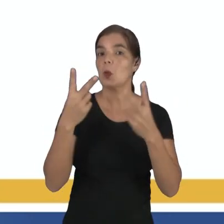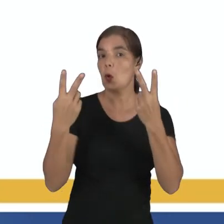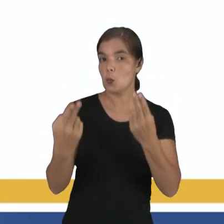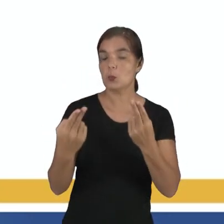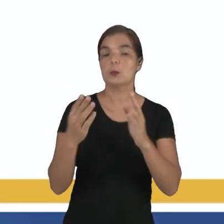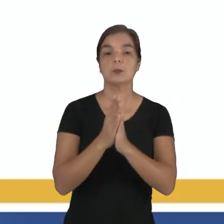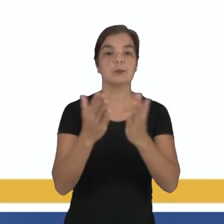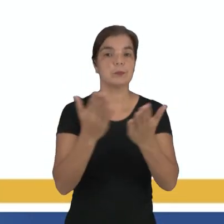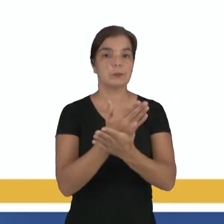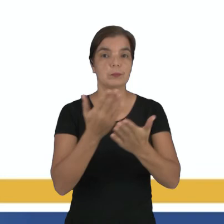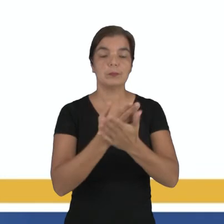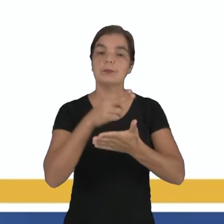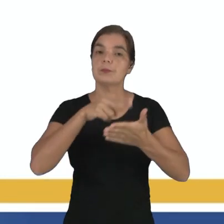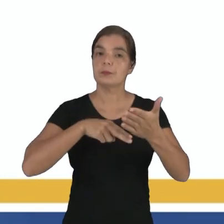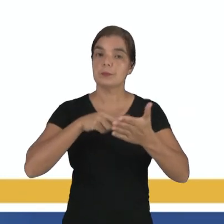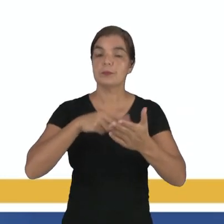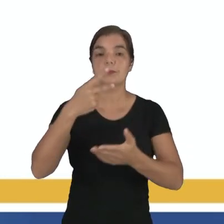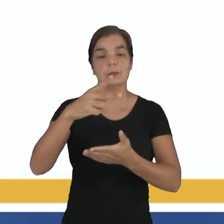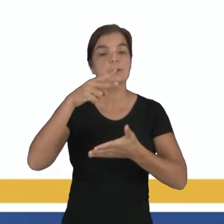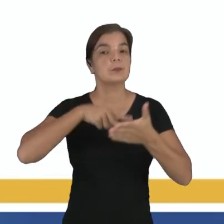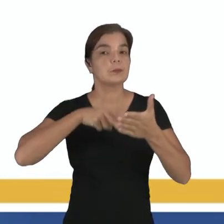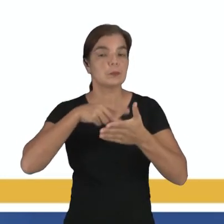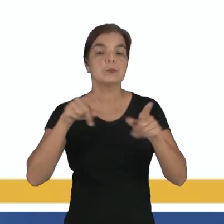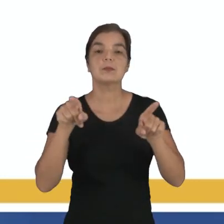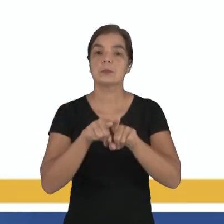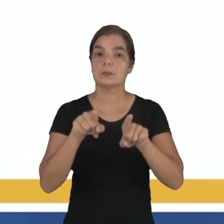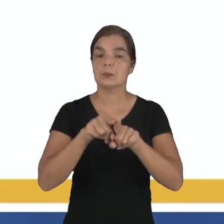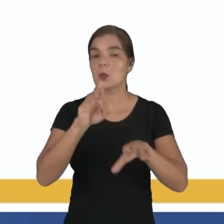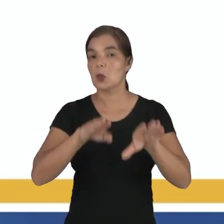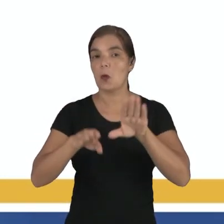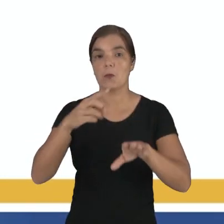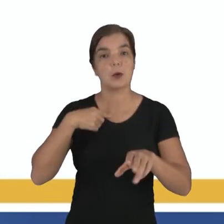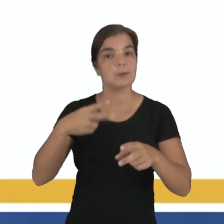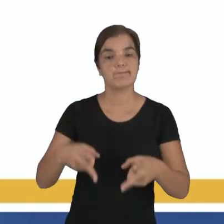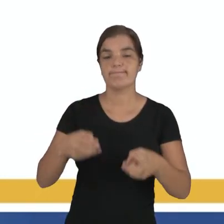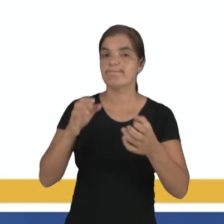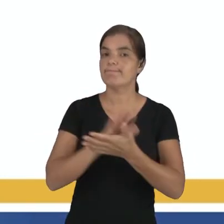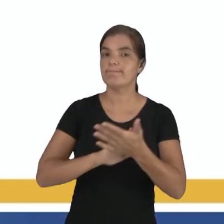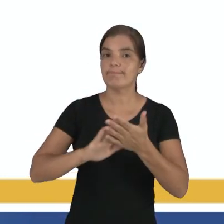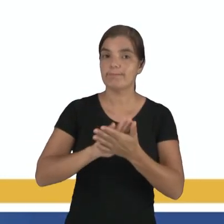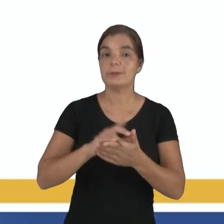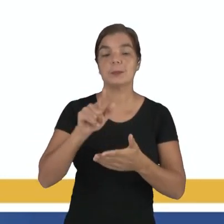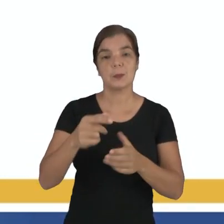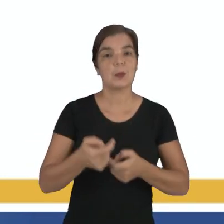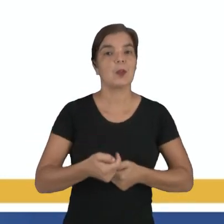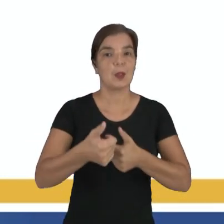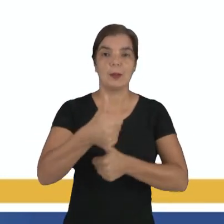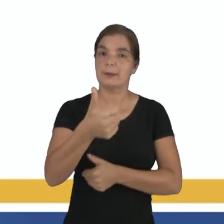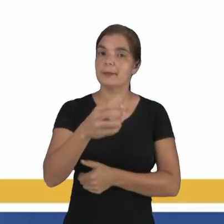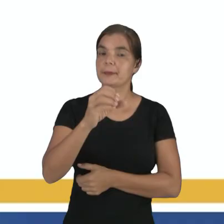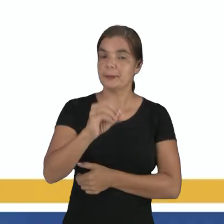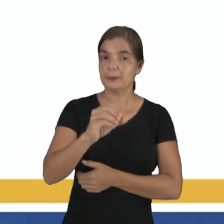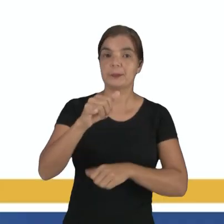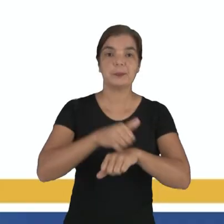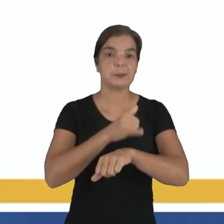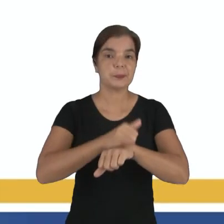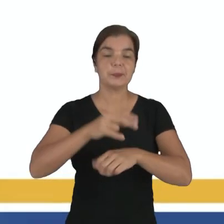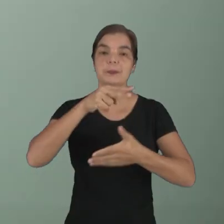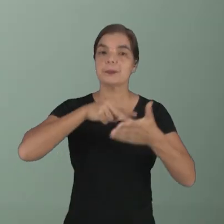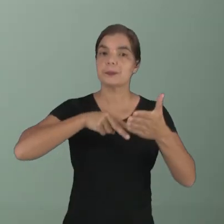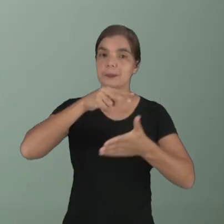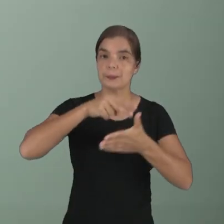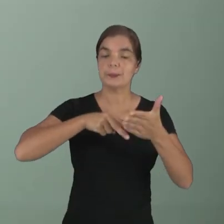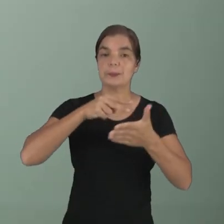mesmo livro que você leu, que na sua leitura você talvez não tenha percebido. Essas foram as 10 estratégias